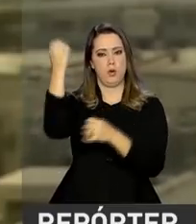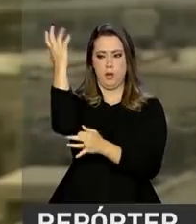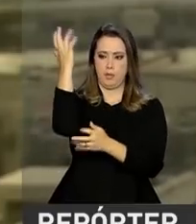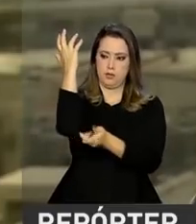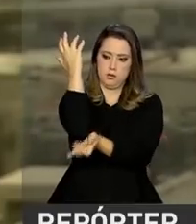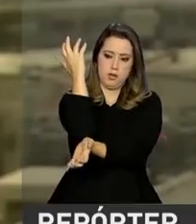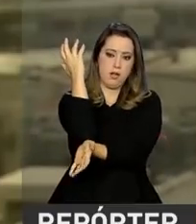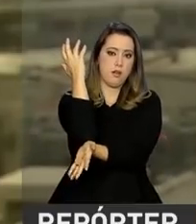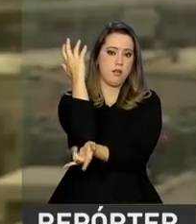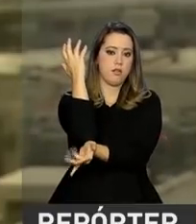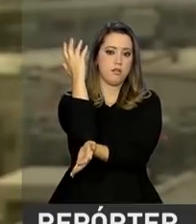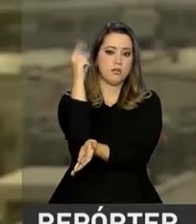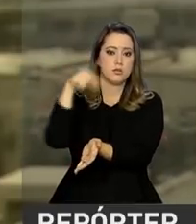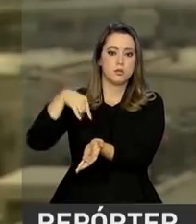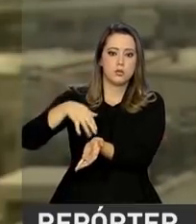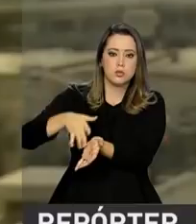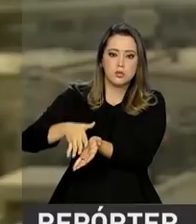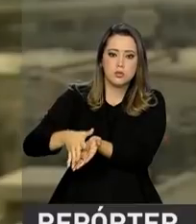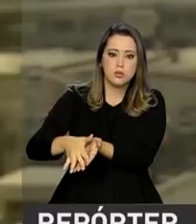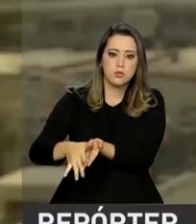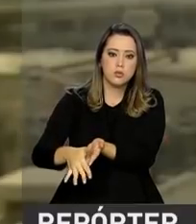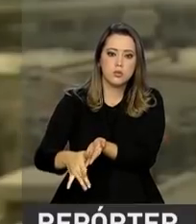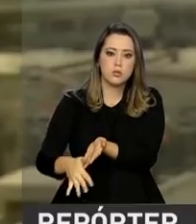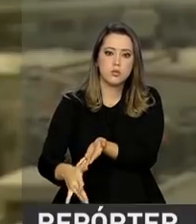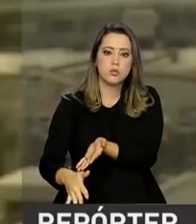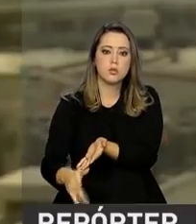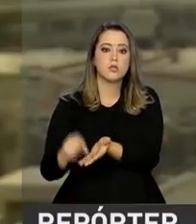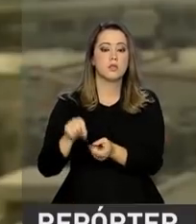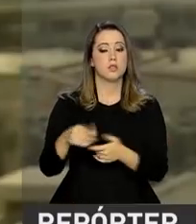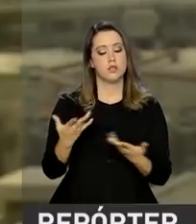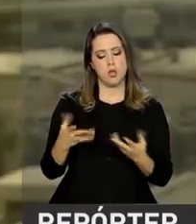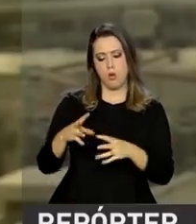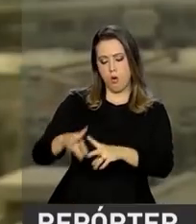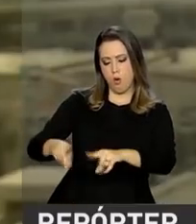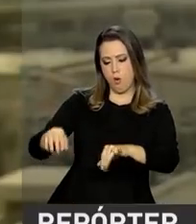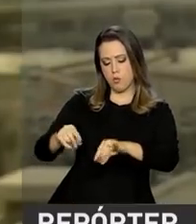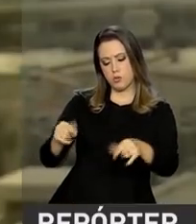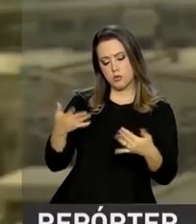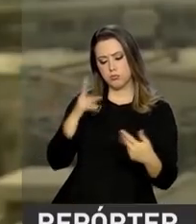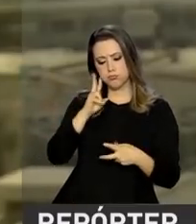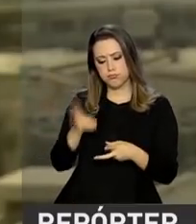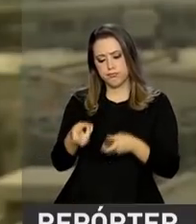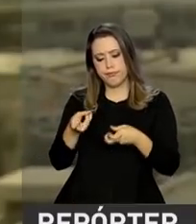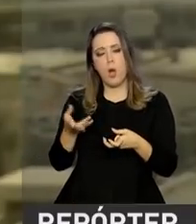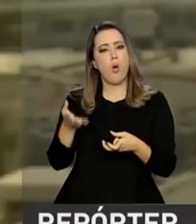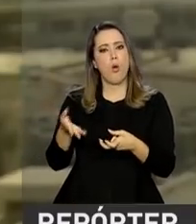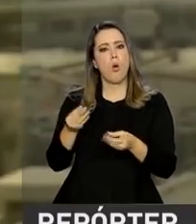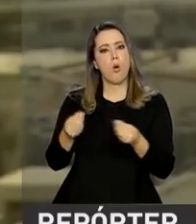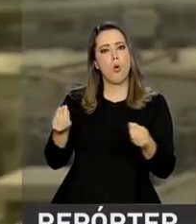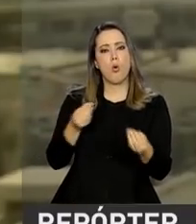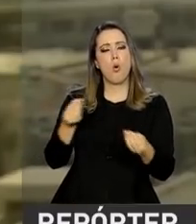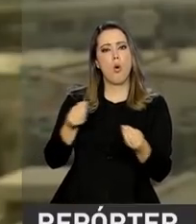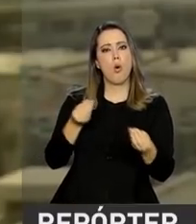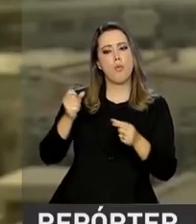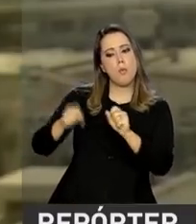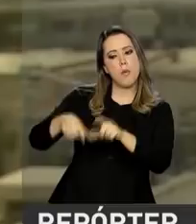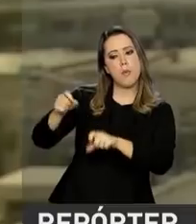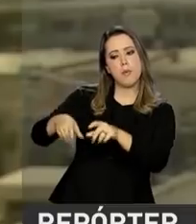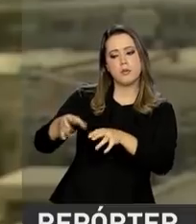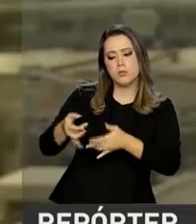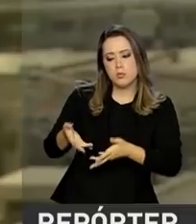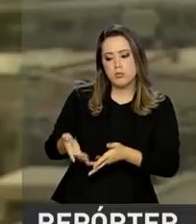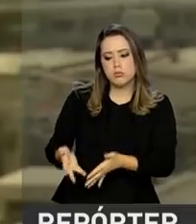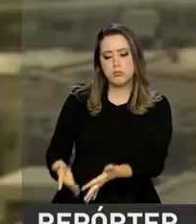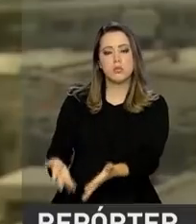planta ela penetra no solo e, no caso do solo, é um material poroso, como que o fertilizante atravessa esses